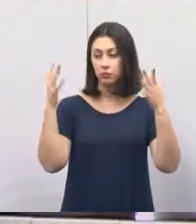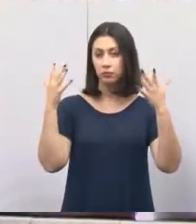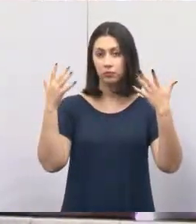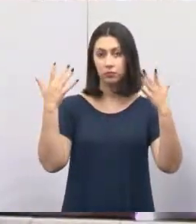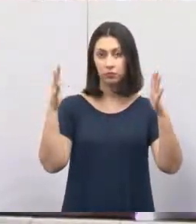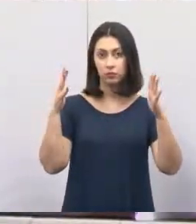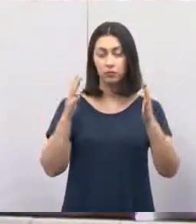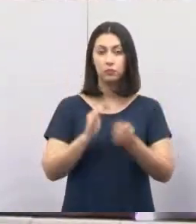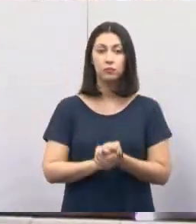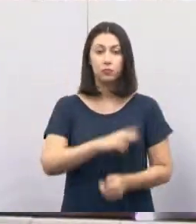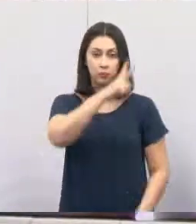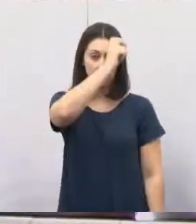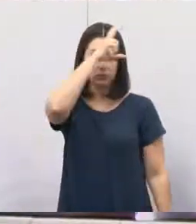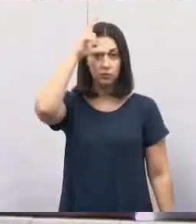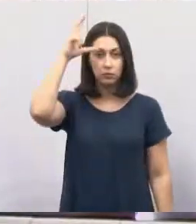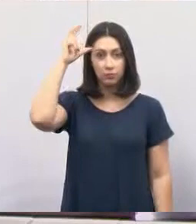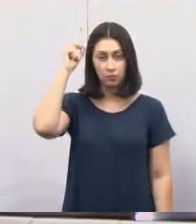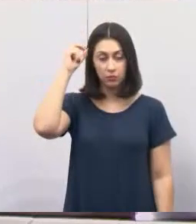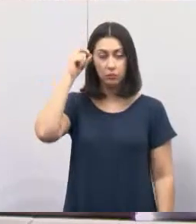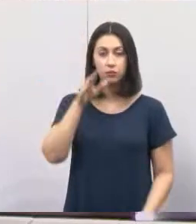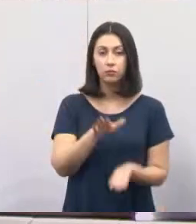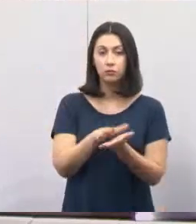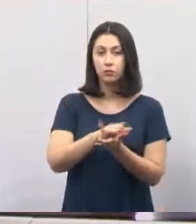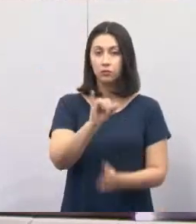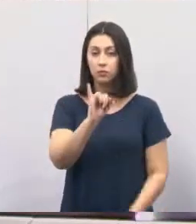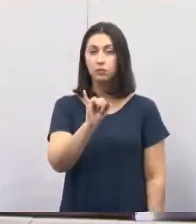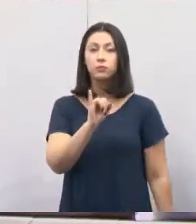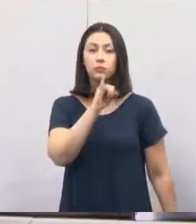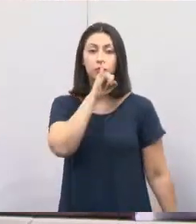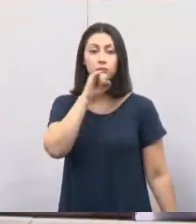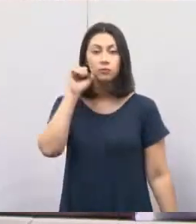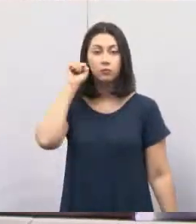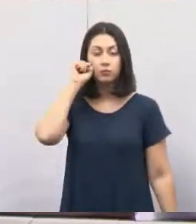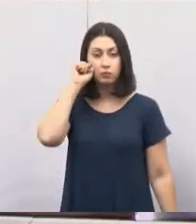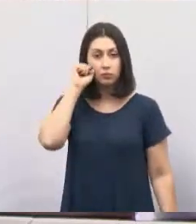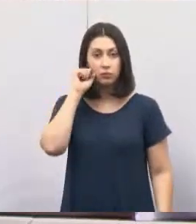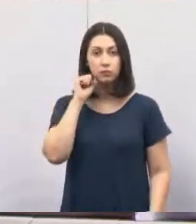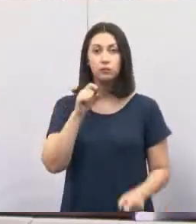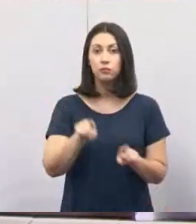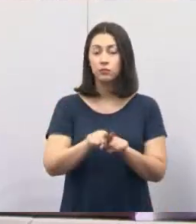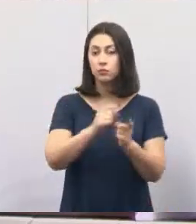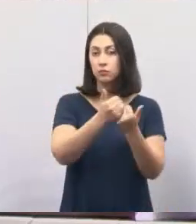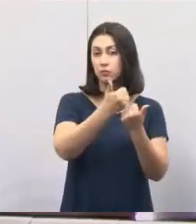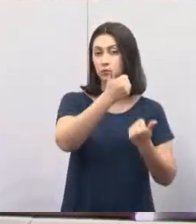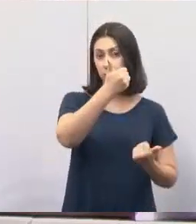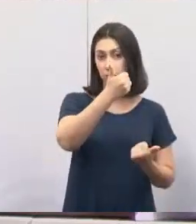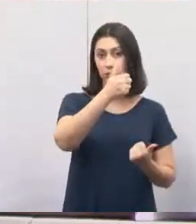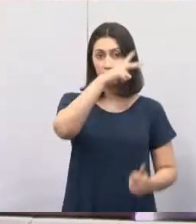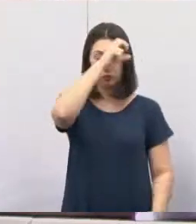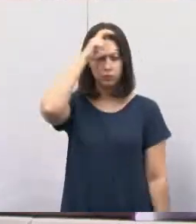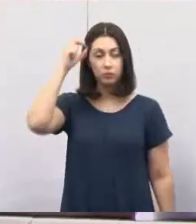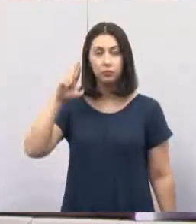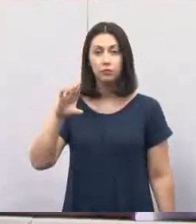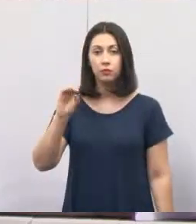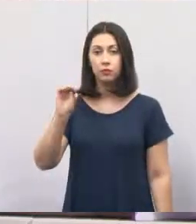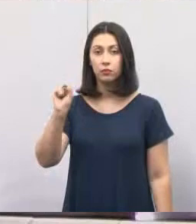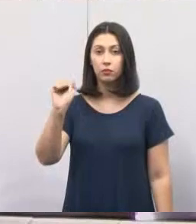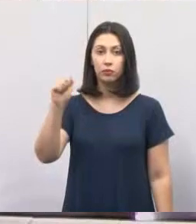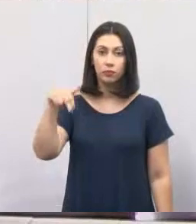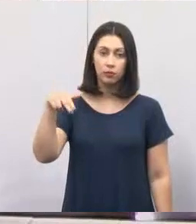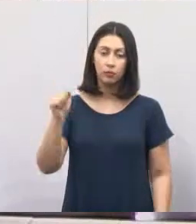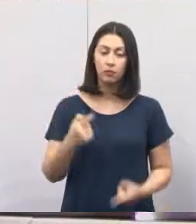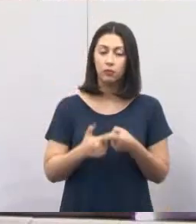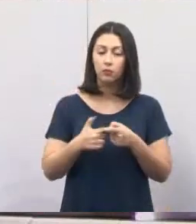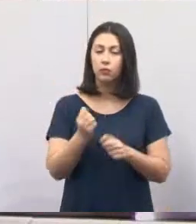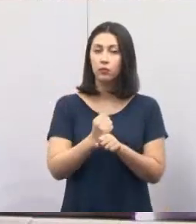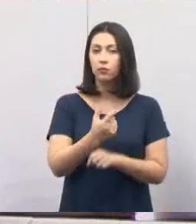prefeito de Jacareí, prefeito municipal de Jacareí, doutor Isaías José de Santana e vice-prefeito, doutora Rosana Gravena, pelos serviços prestados ao